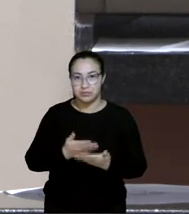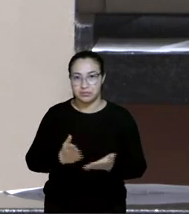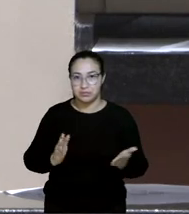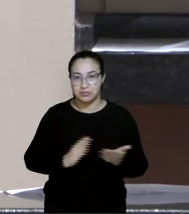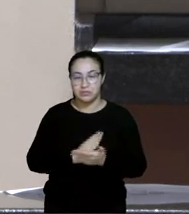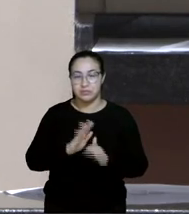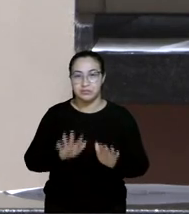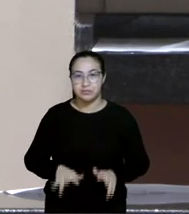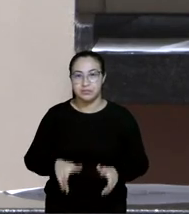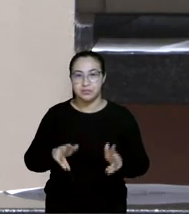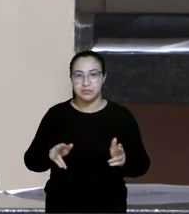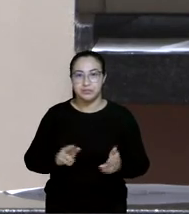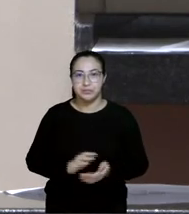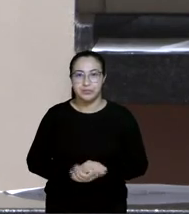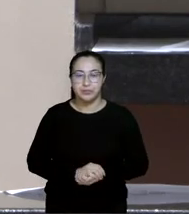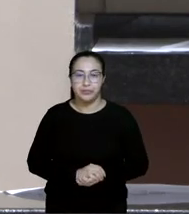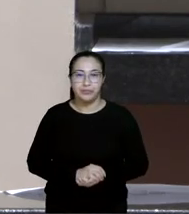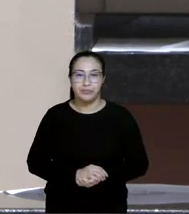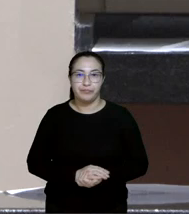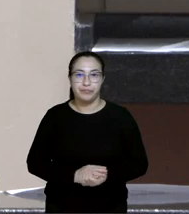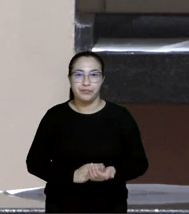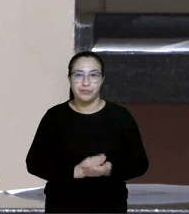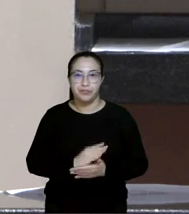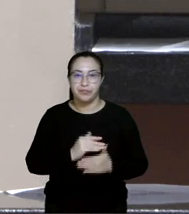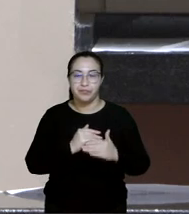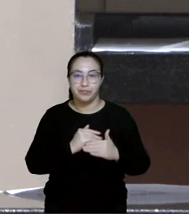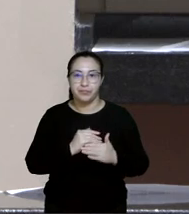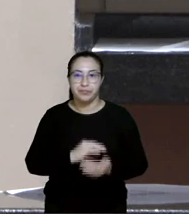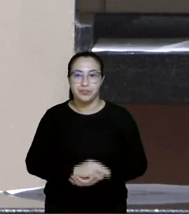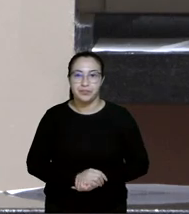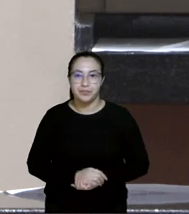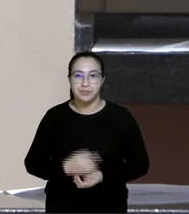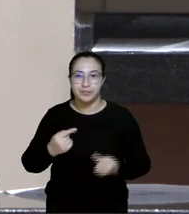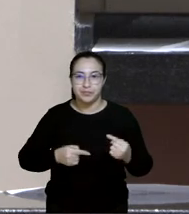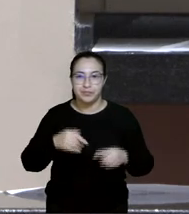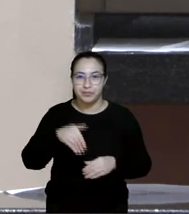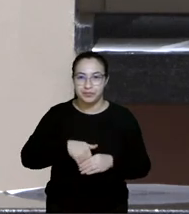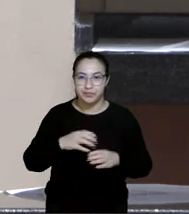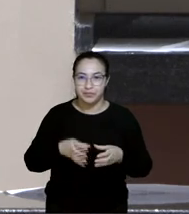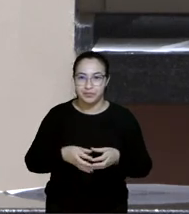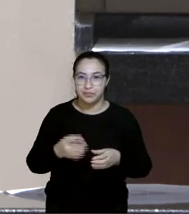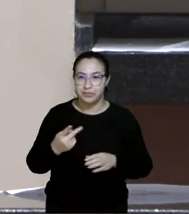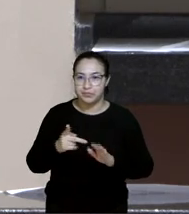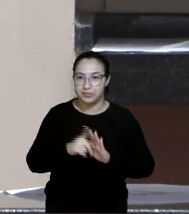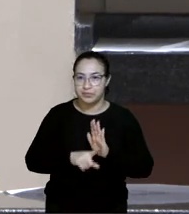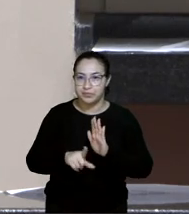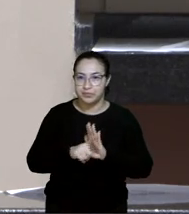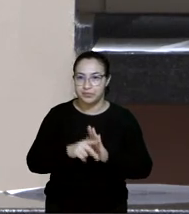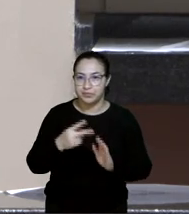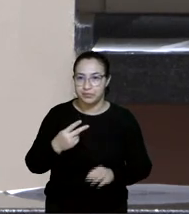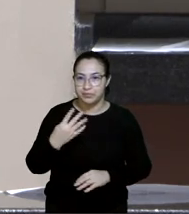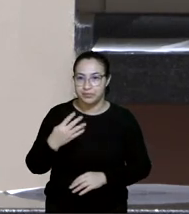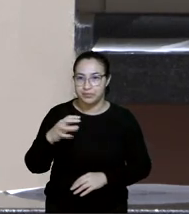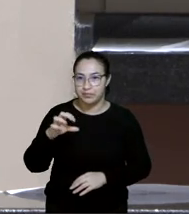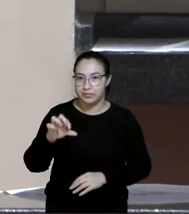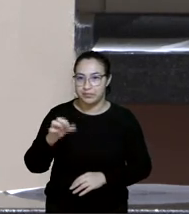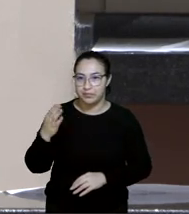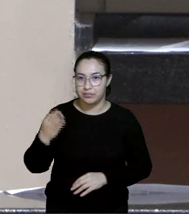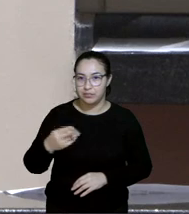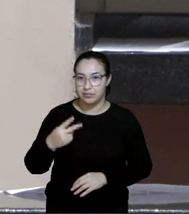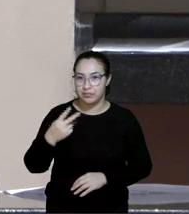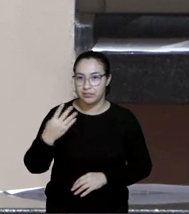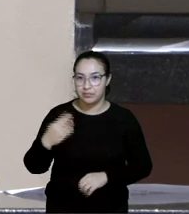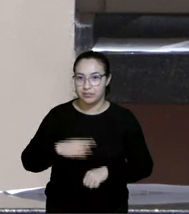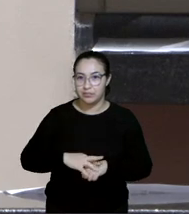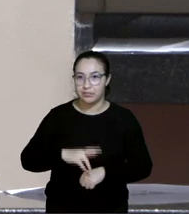deputados que aprovam permaneçam como se encontram. Aprovado por unanimidade, discussão e votação em turno único do projeto de lei 249/2024, autoria mesa